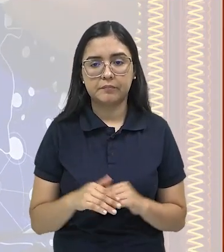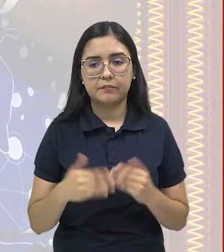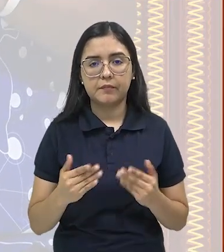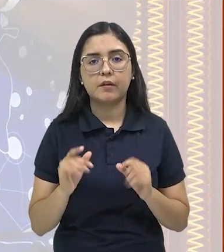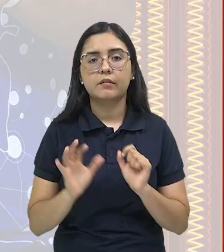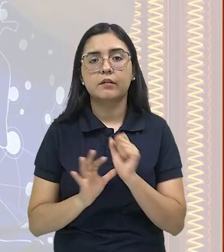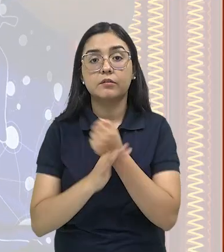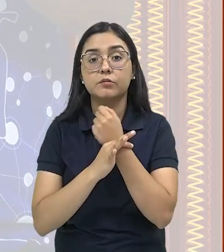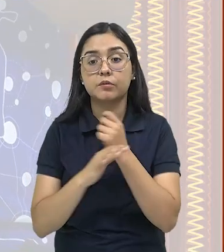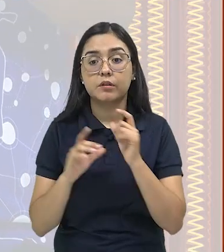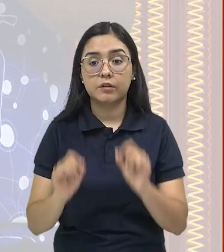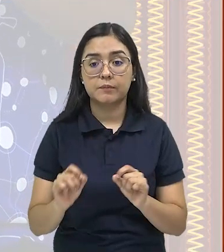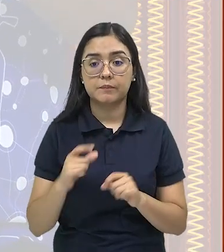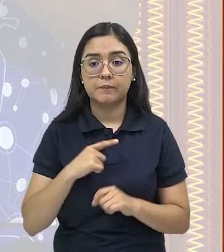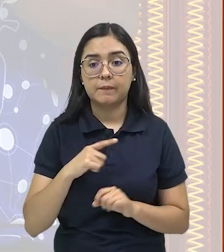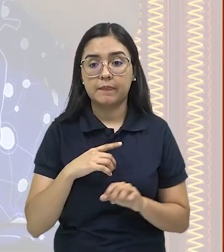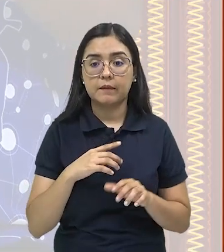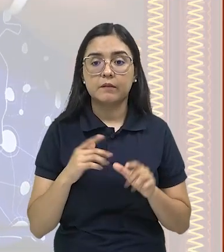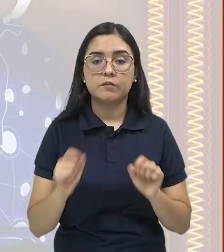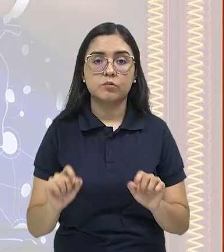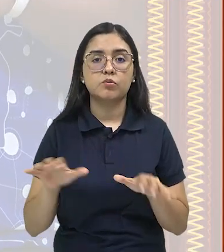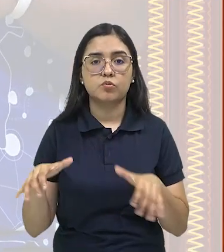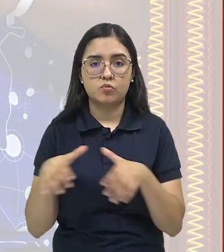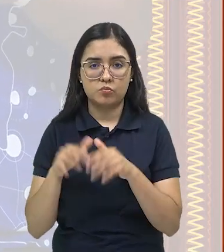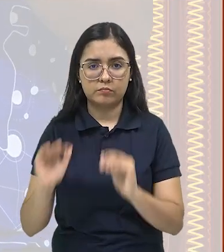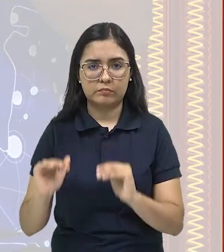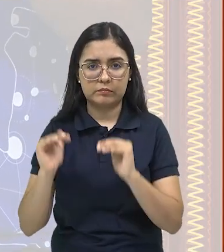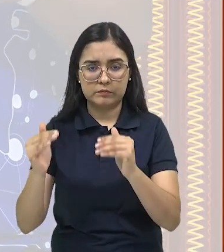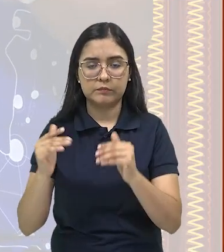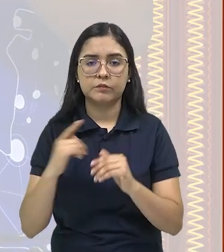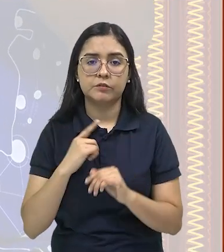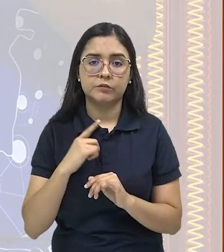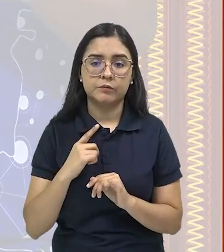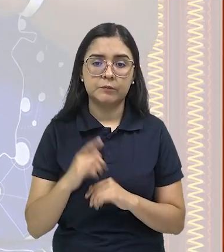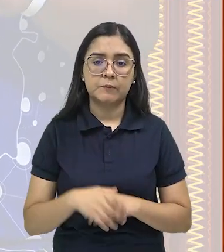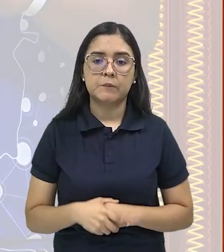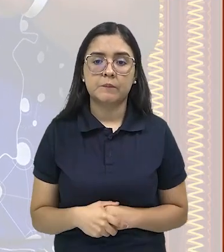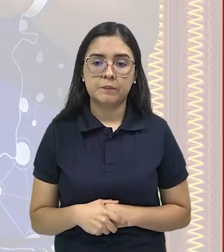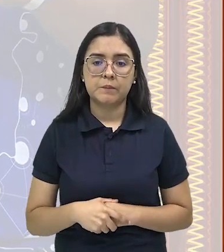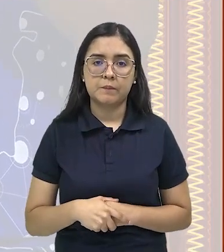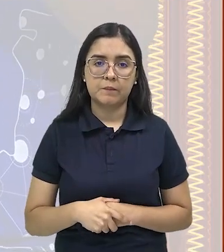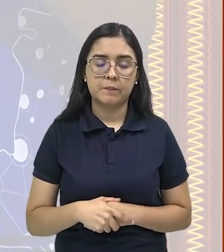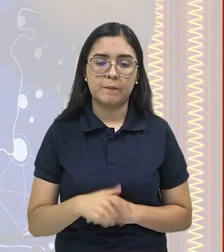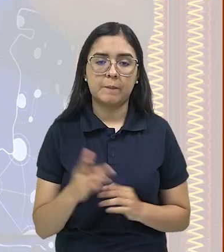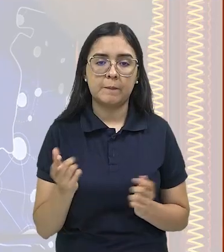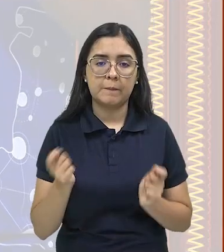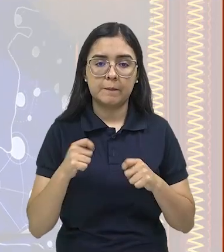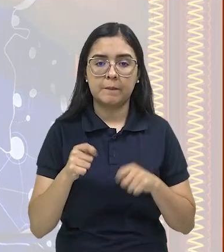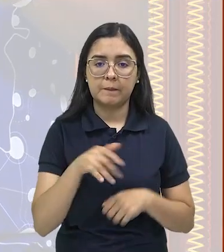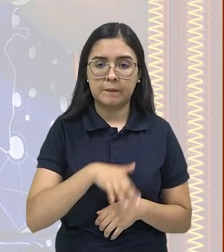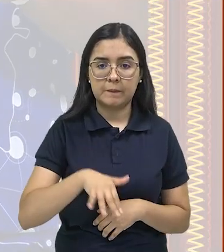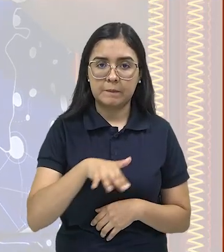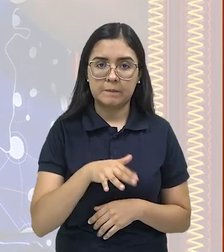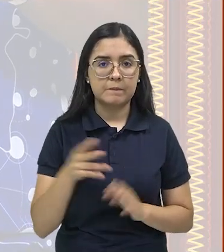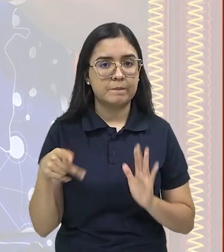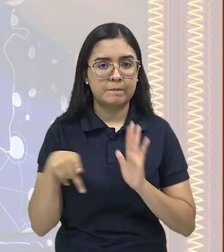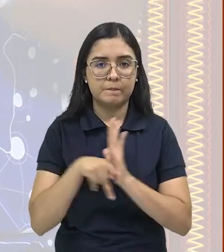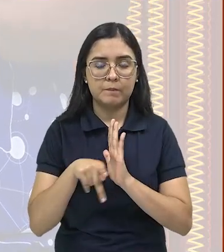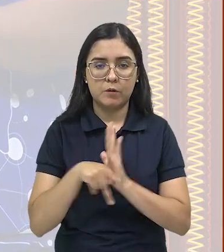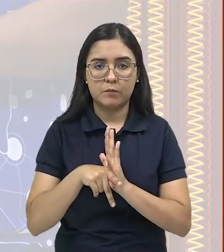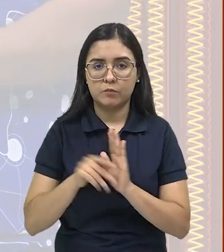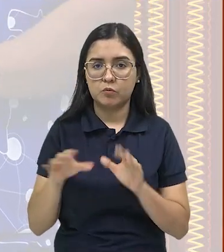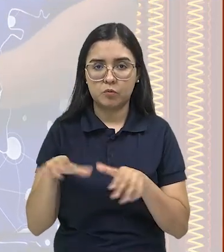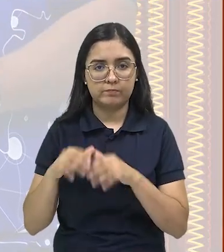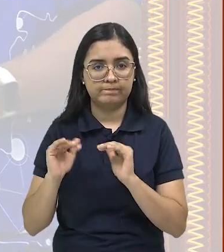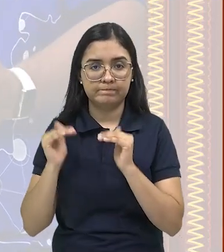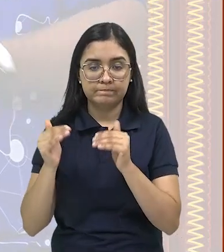de garantir que as elites também mantivessem o acesso à terra apenas para eles.